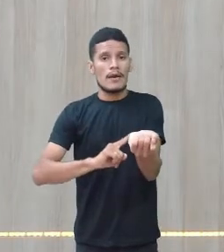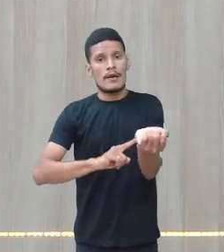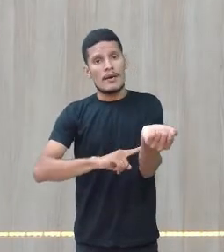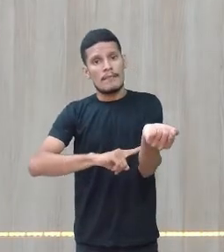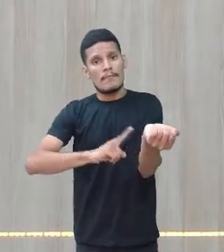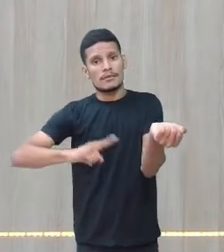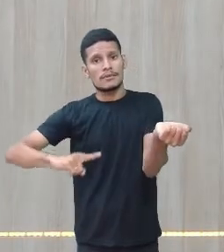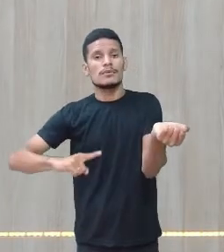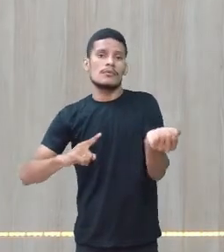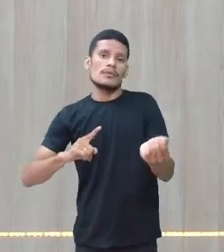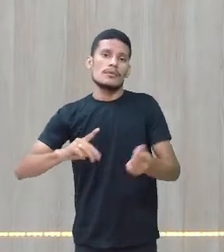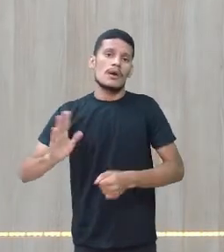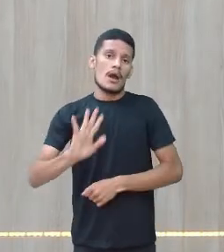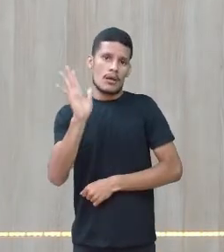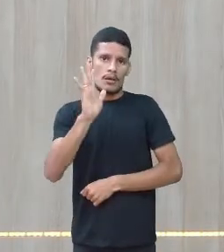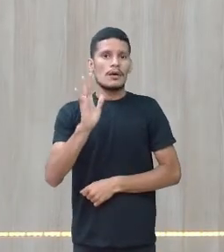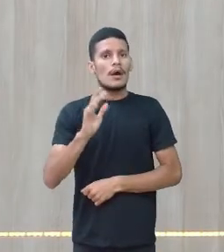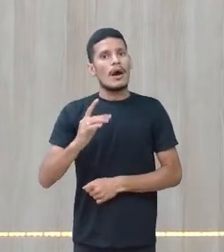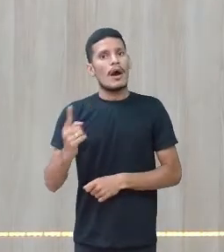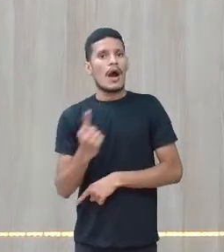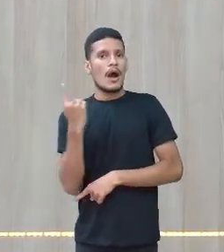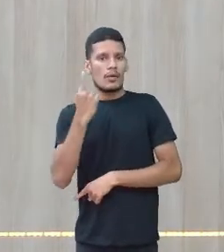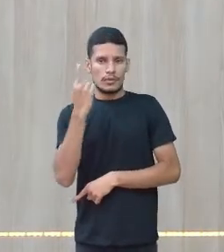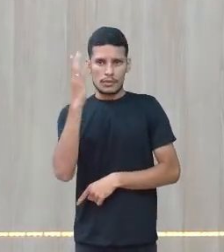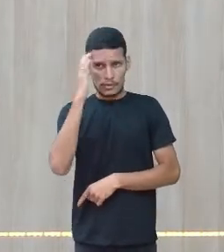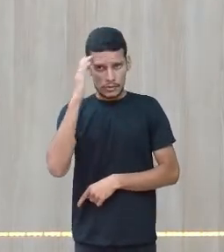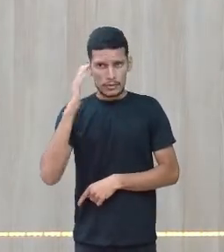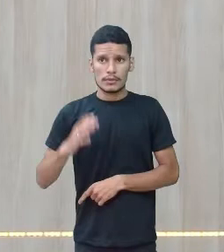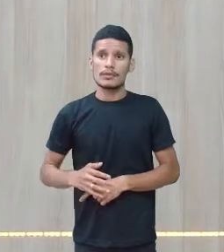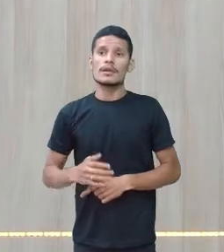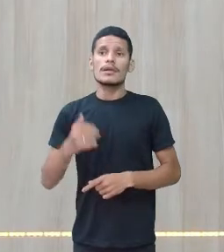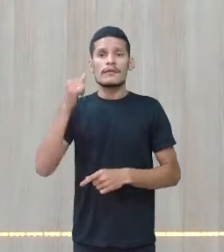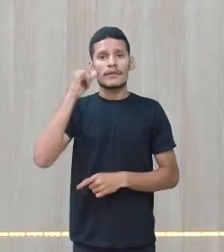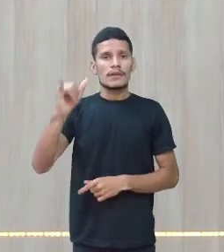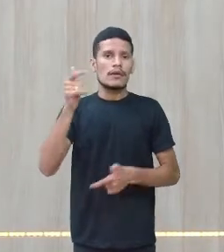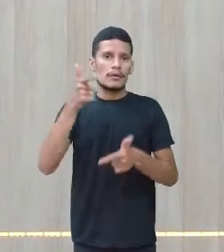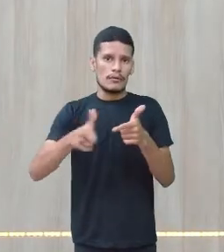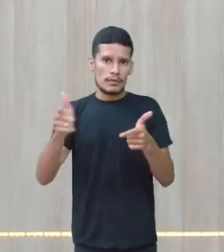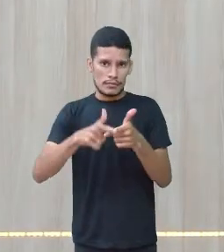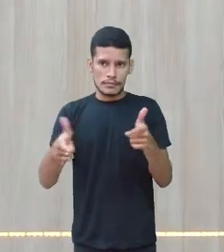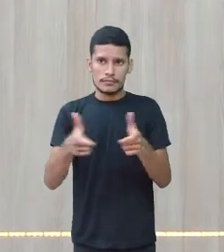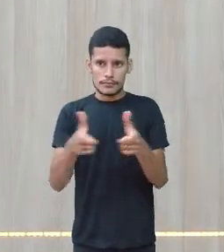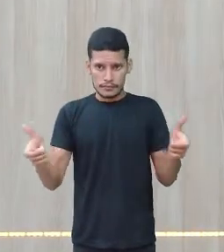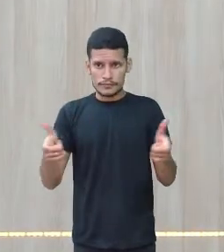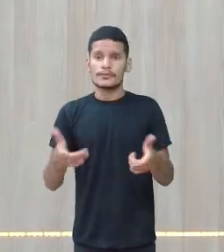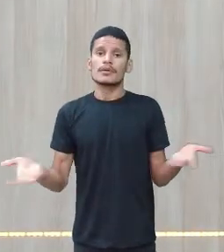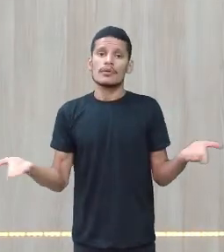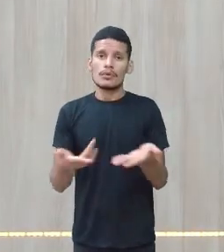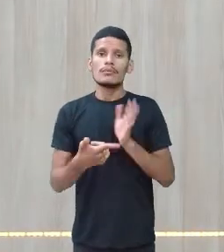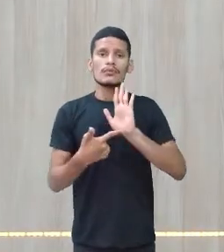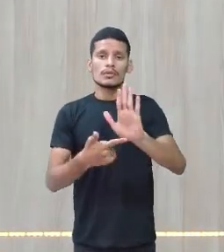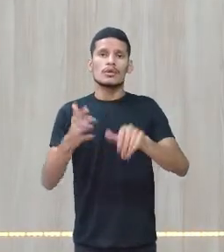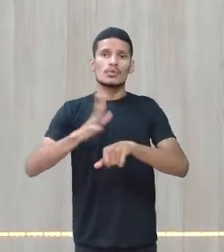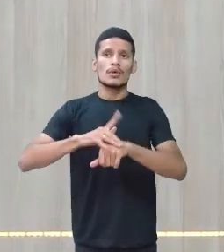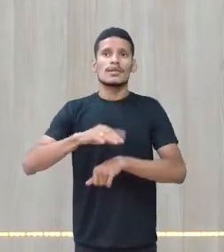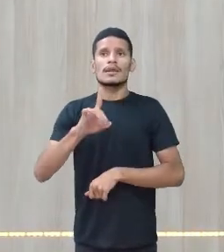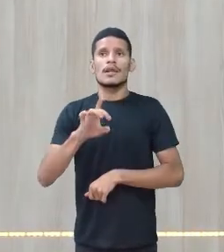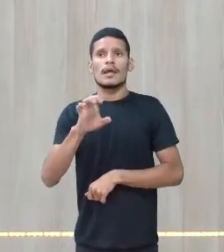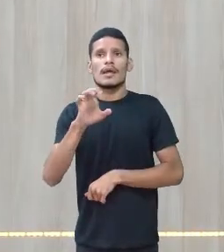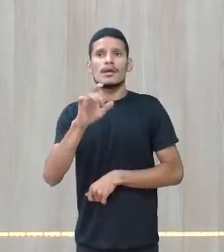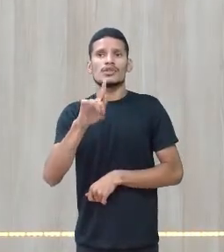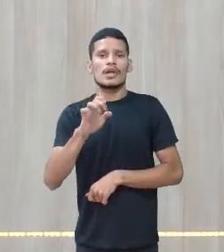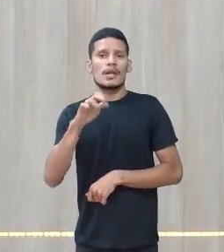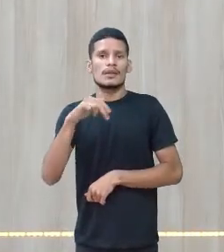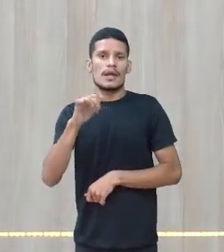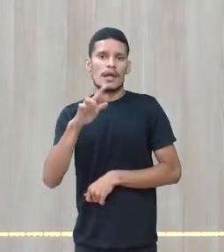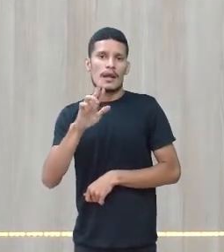para evitar um dano maior, ok? E aí, vamos trazer agora as doenças degenerativas. Essas doenças, algumas